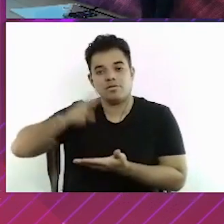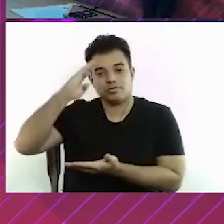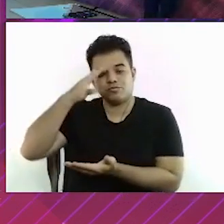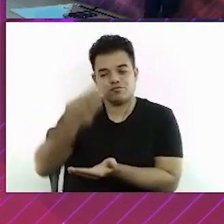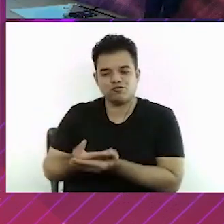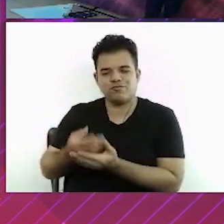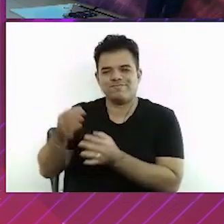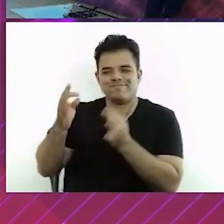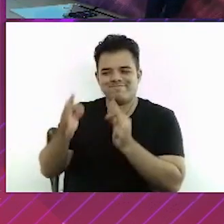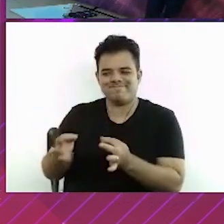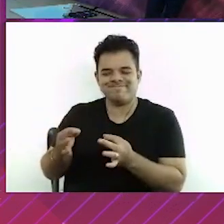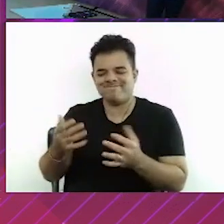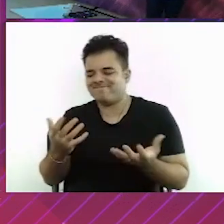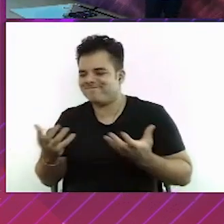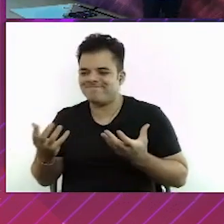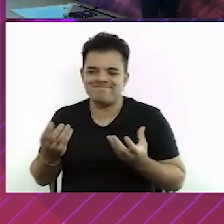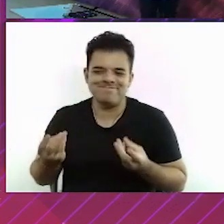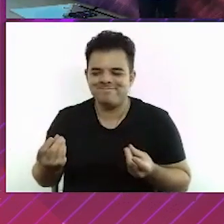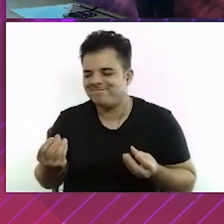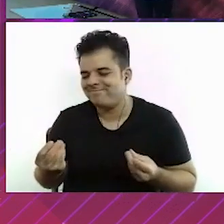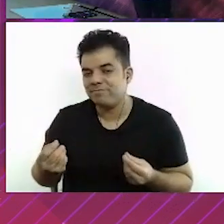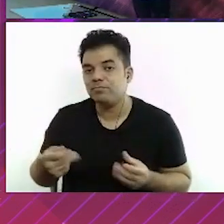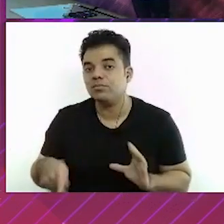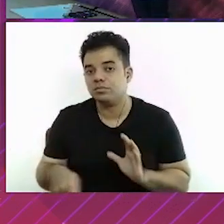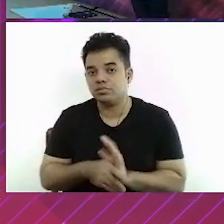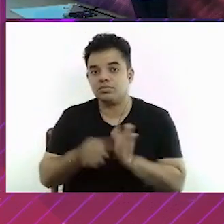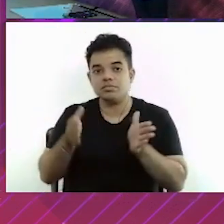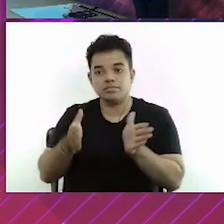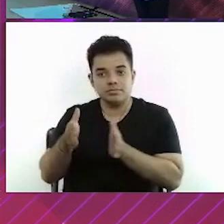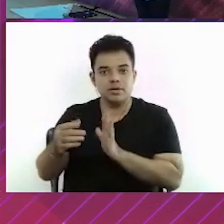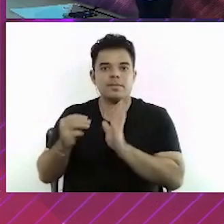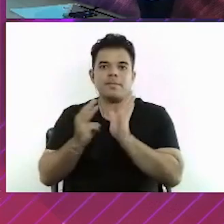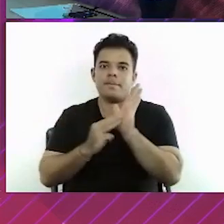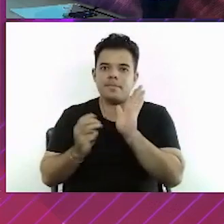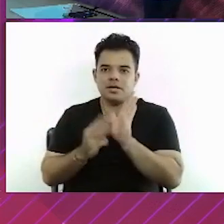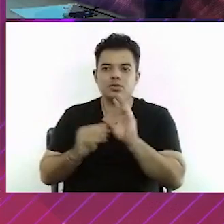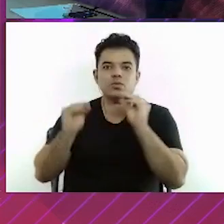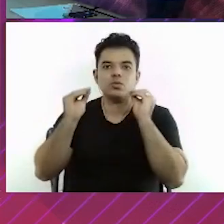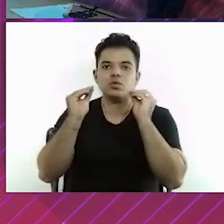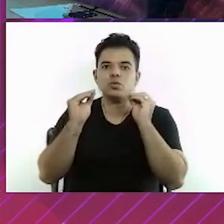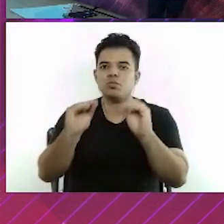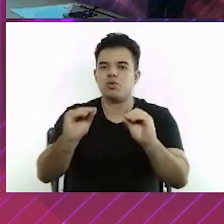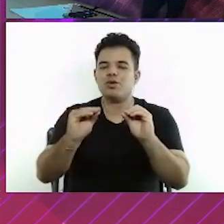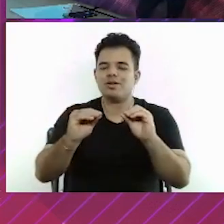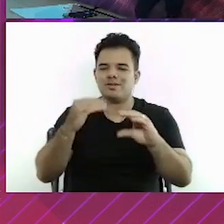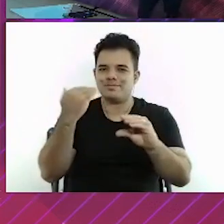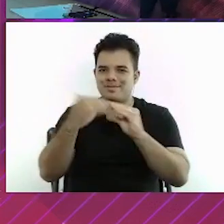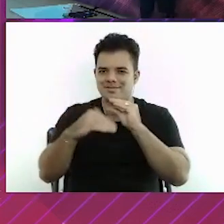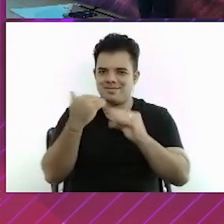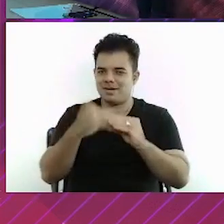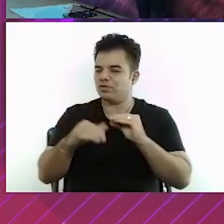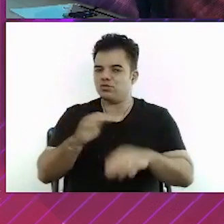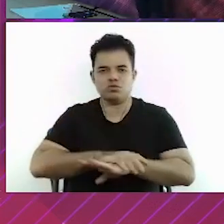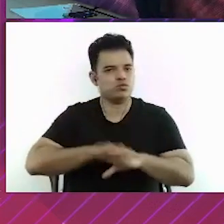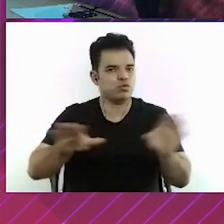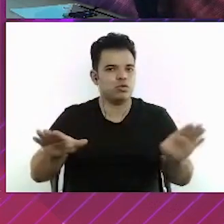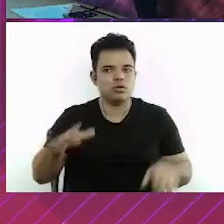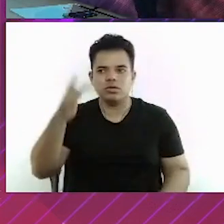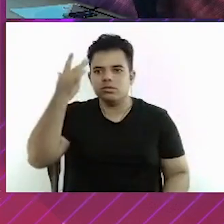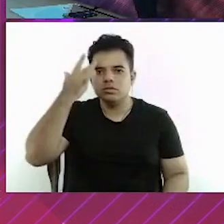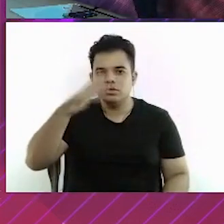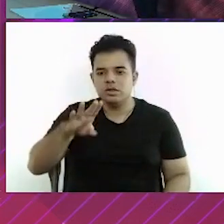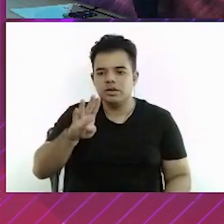que acontece? Por padrão, você chama o método que publica a mensagem e é isso. Você não sabe se o broker sequer